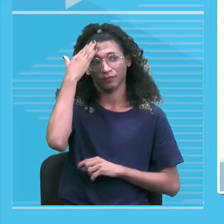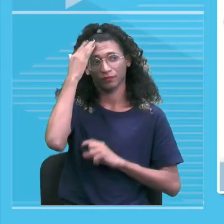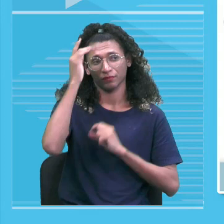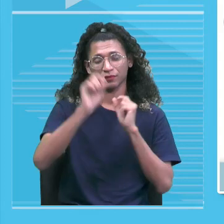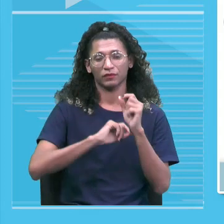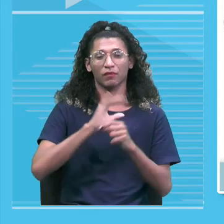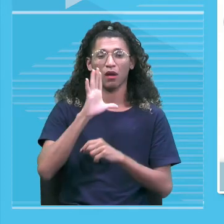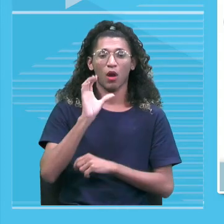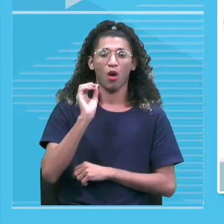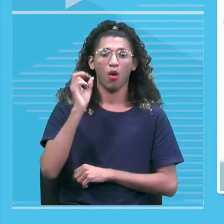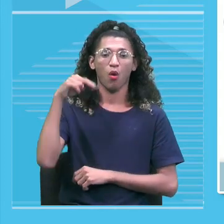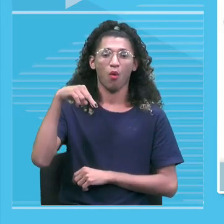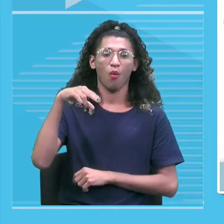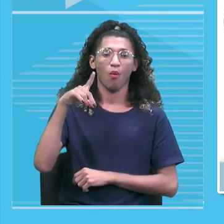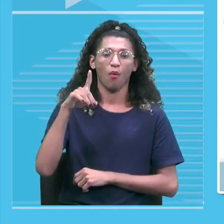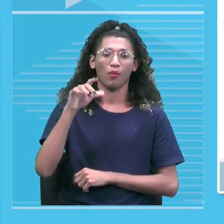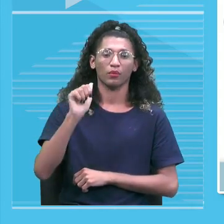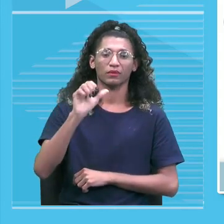ondas